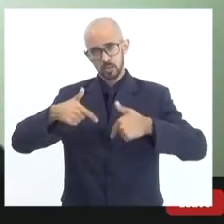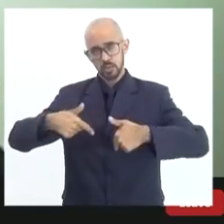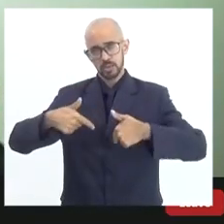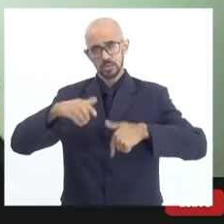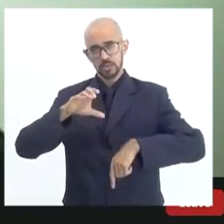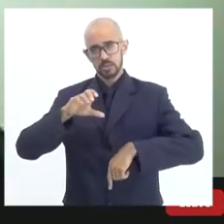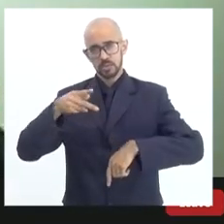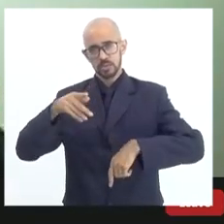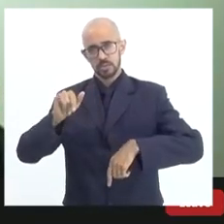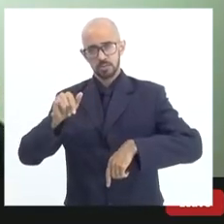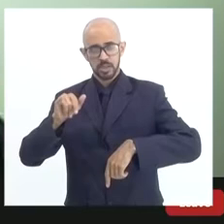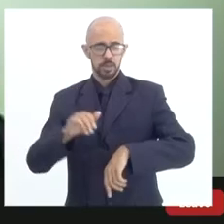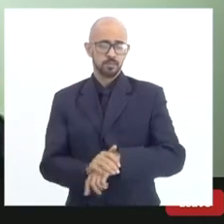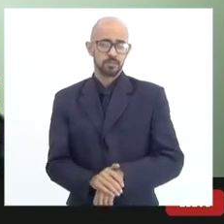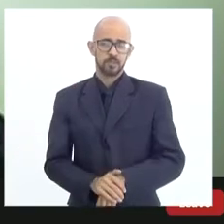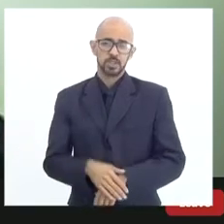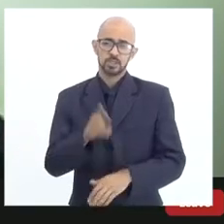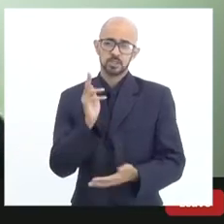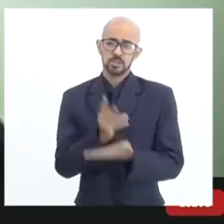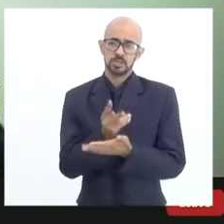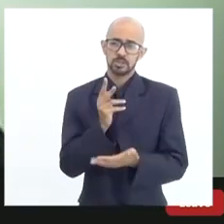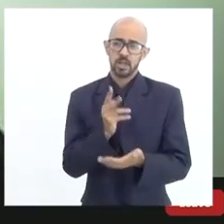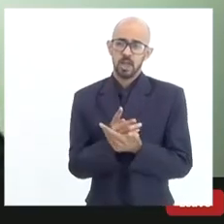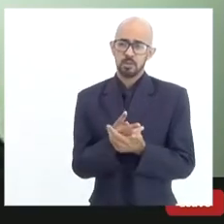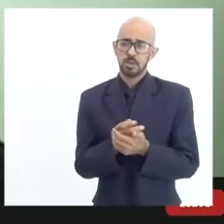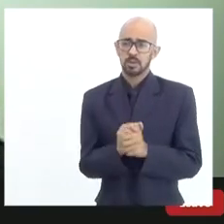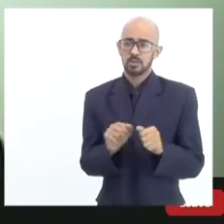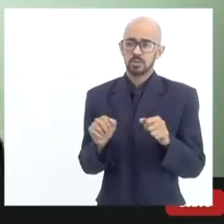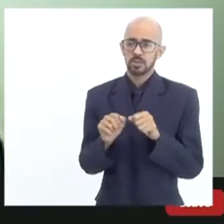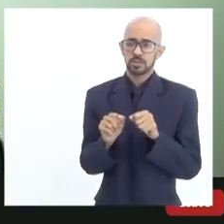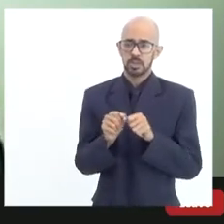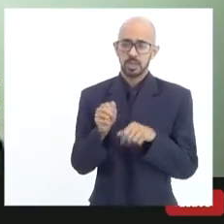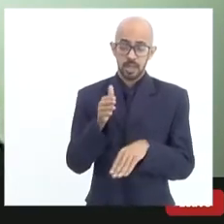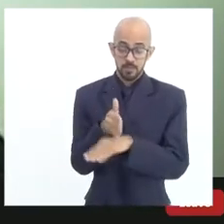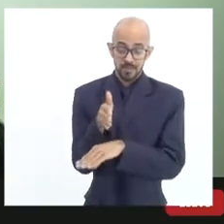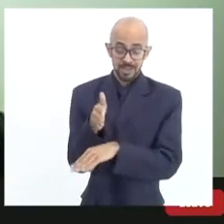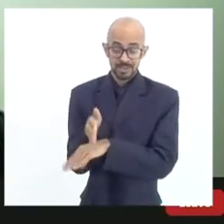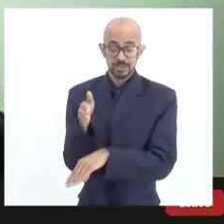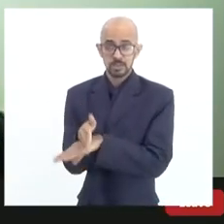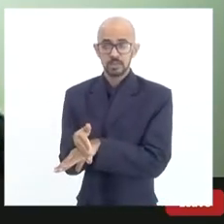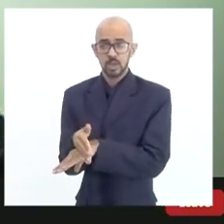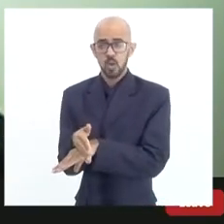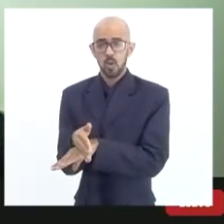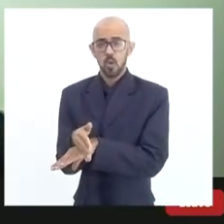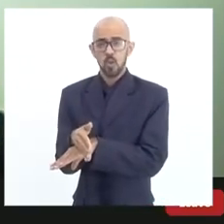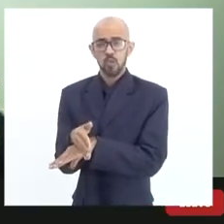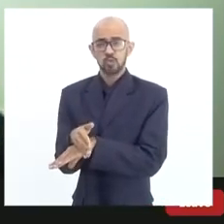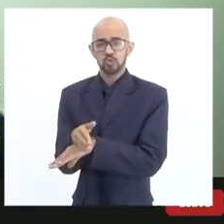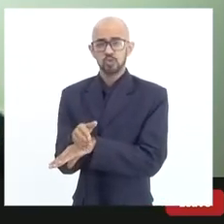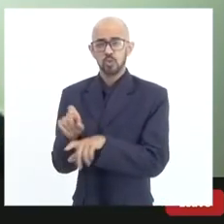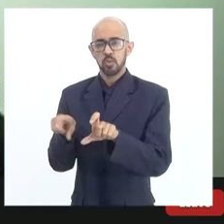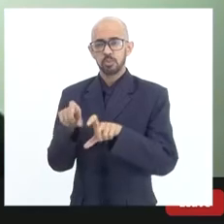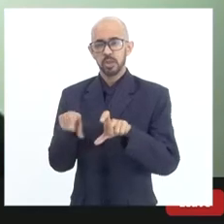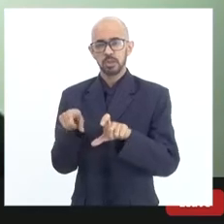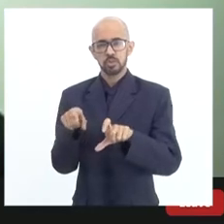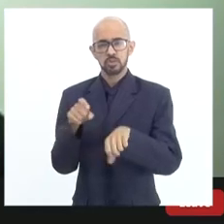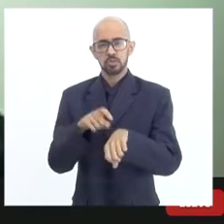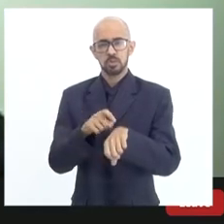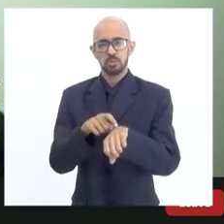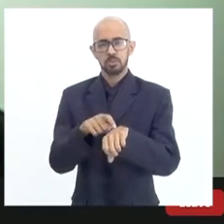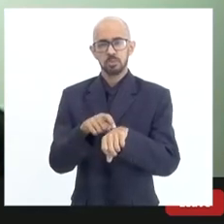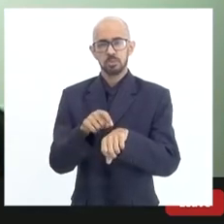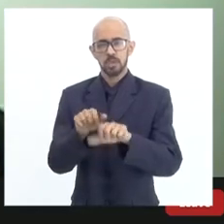nós colocamos do último final de semana, da invasão de hackers no momento de uma audiência numa